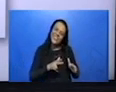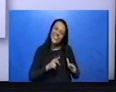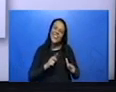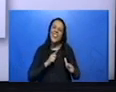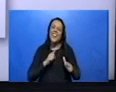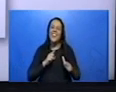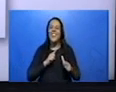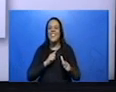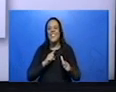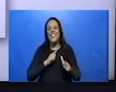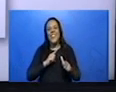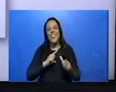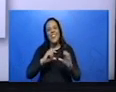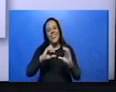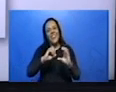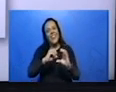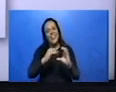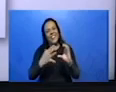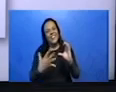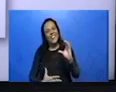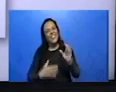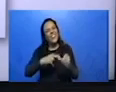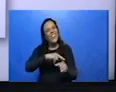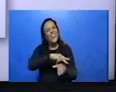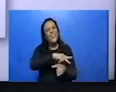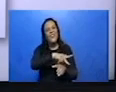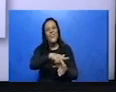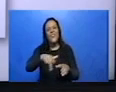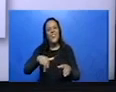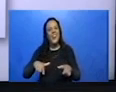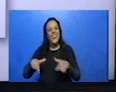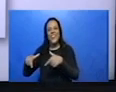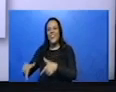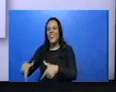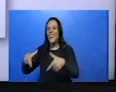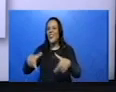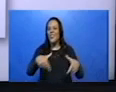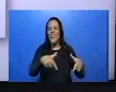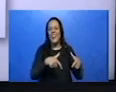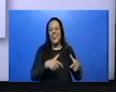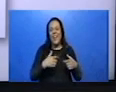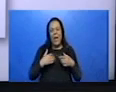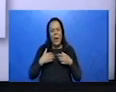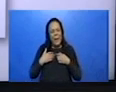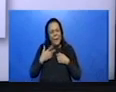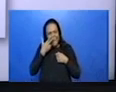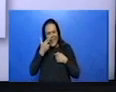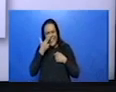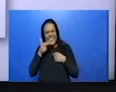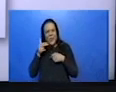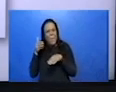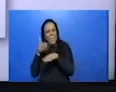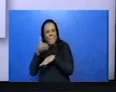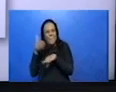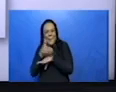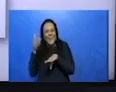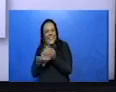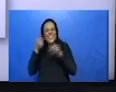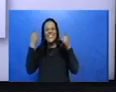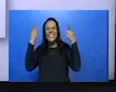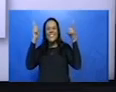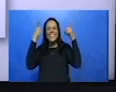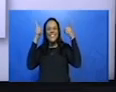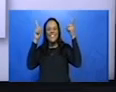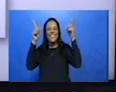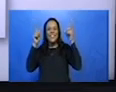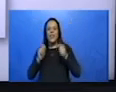características. Aí ele vai dar mais uma opinião, olha só. Eu me senti participando das aventuras descritas